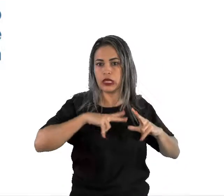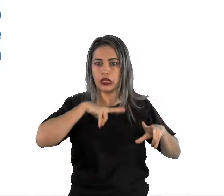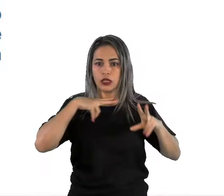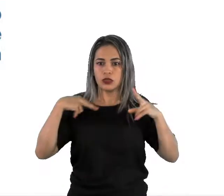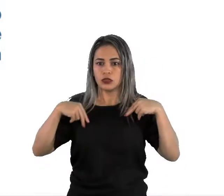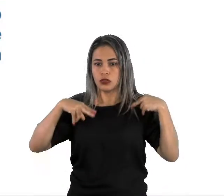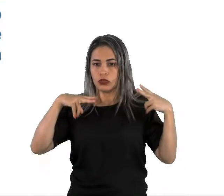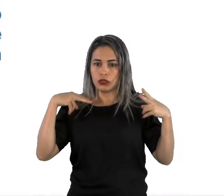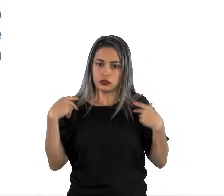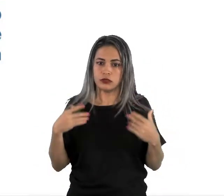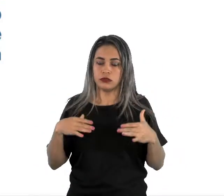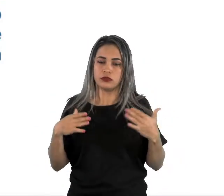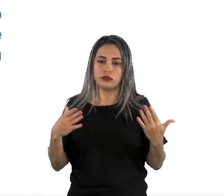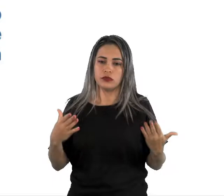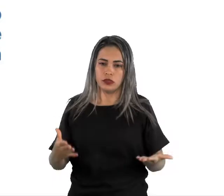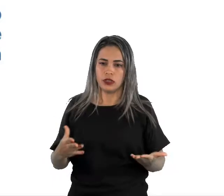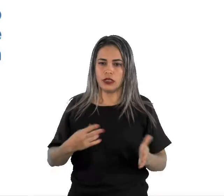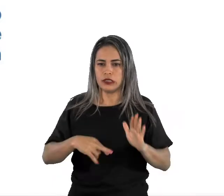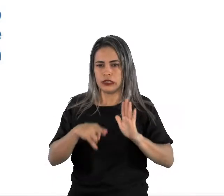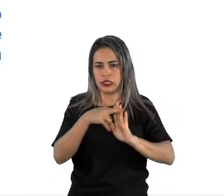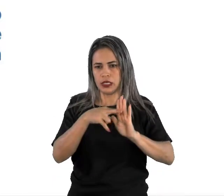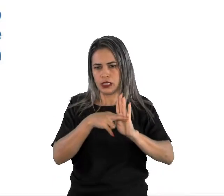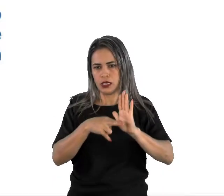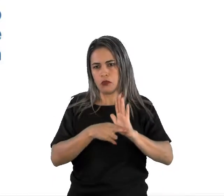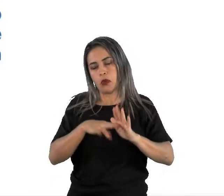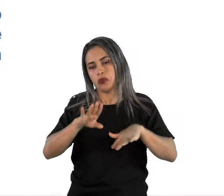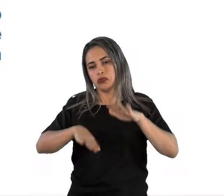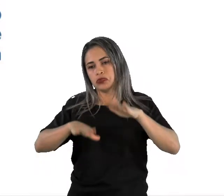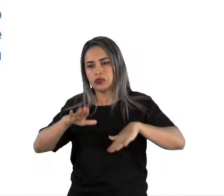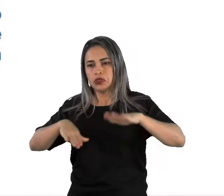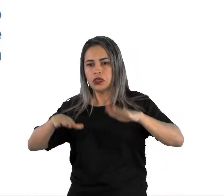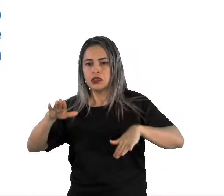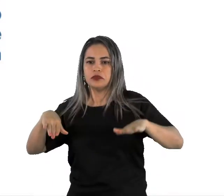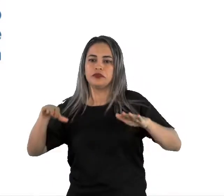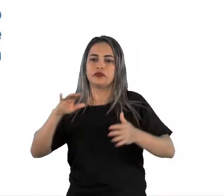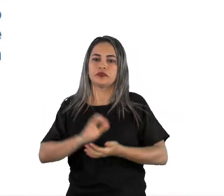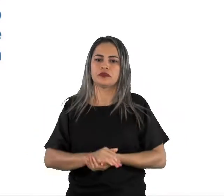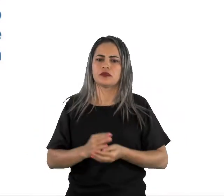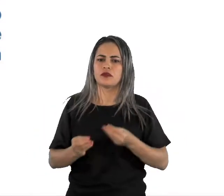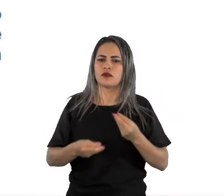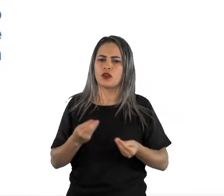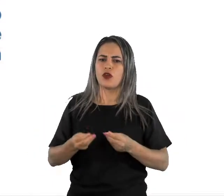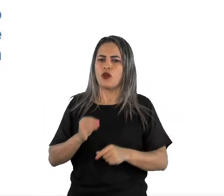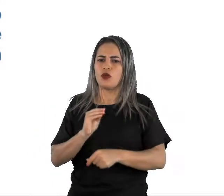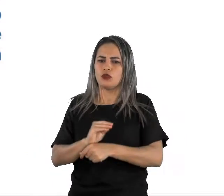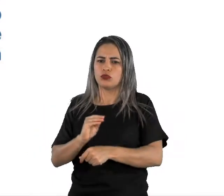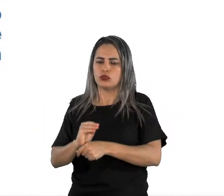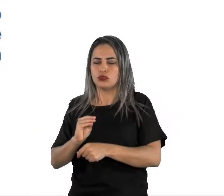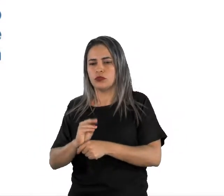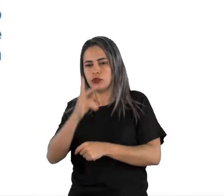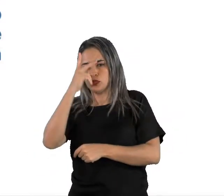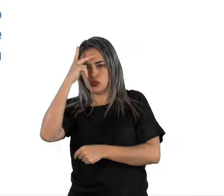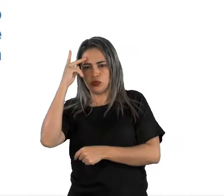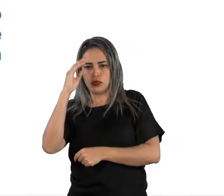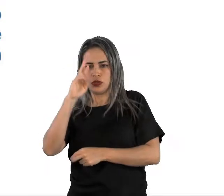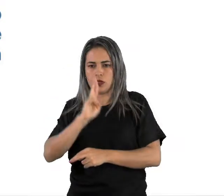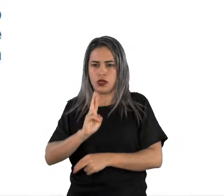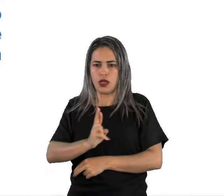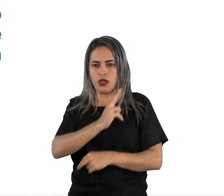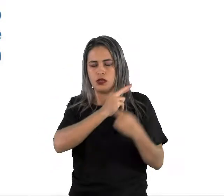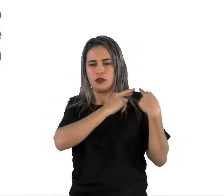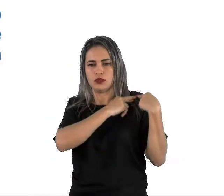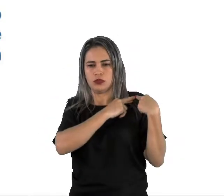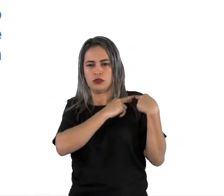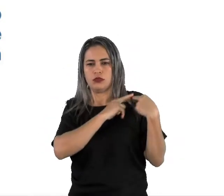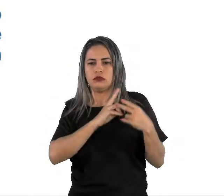no entanto, esta regra pode variar. Como cuidadores e tutores, dar